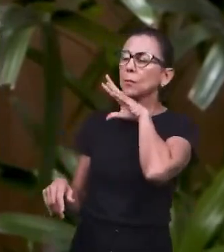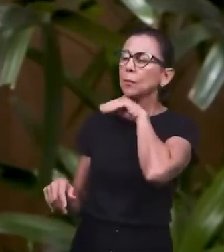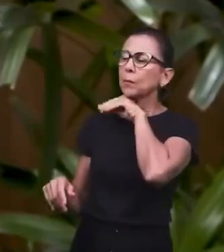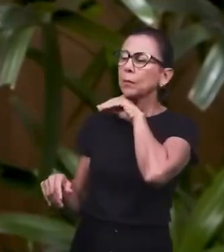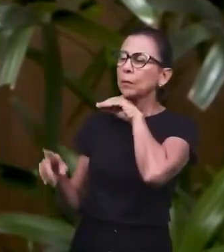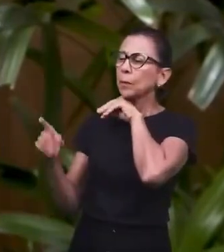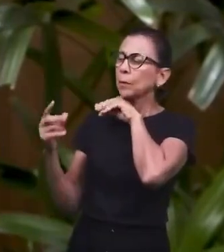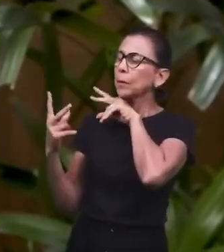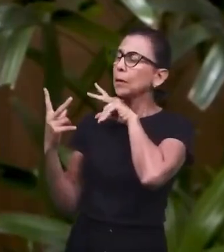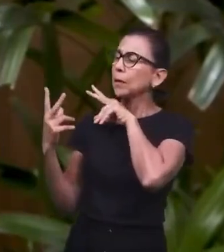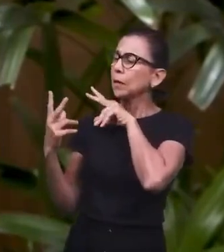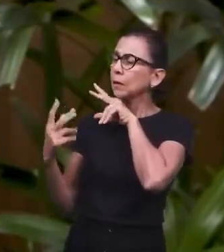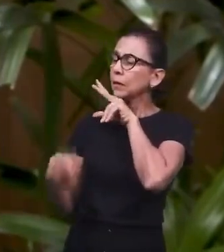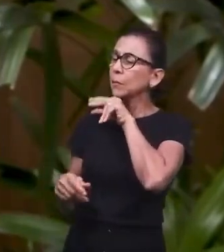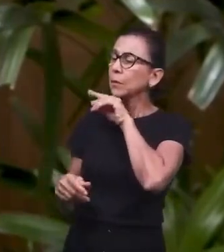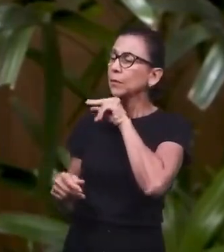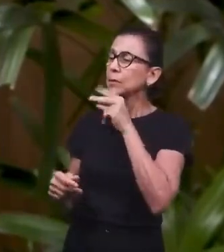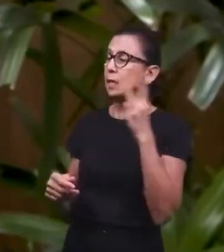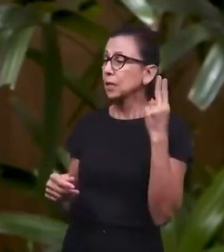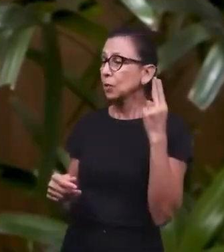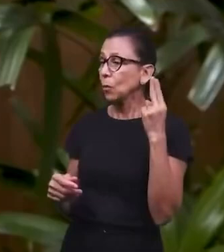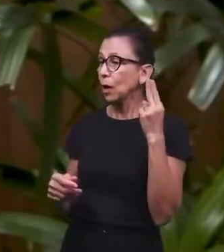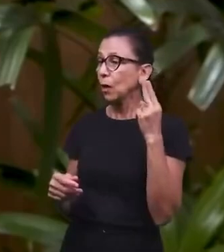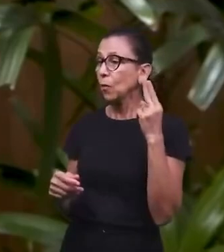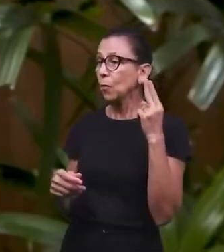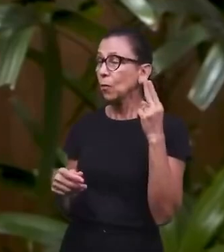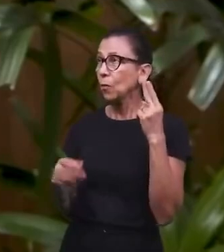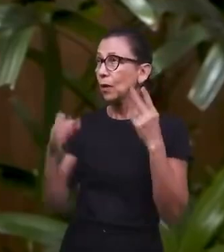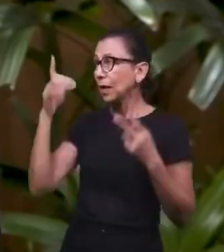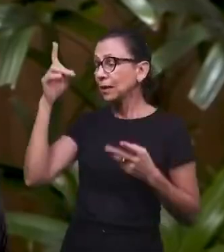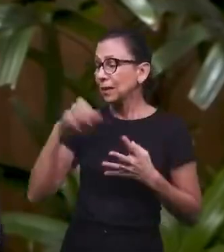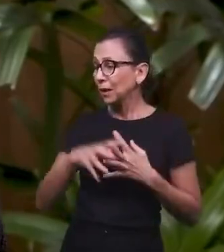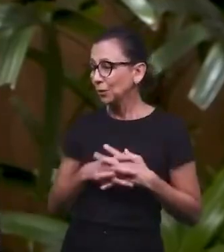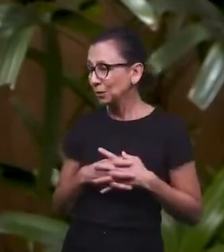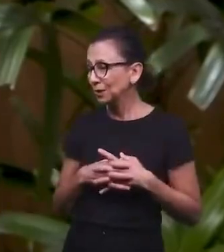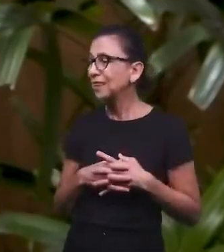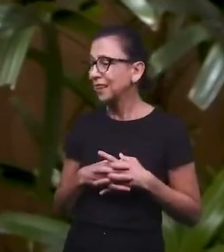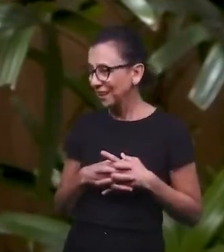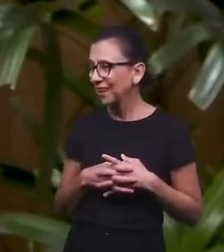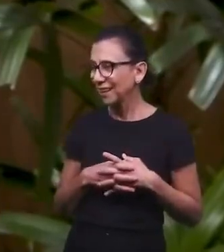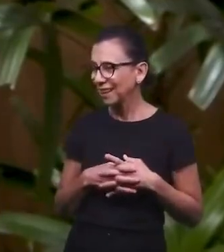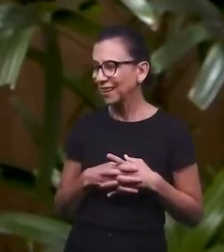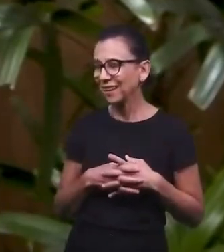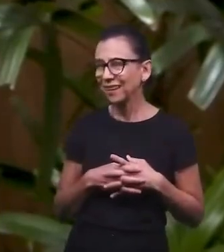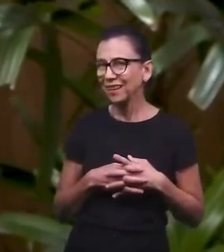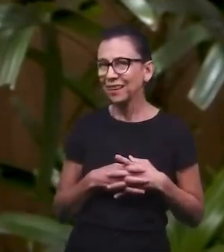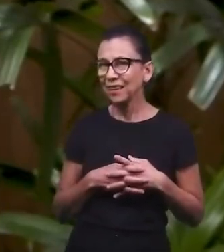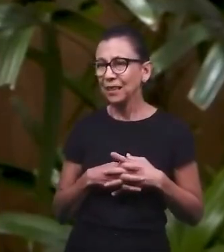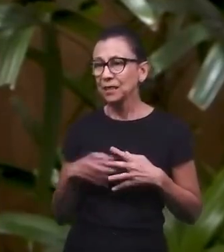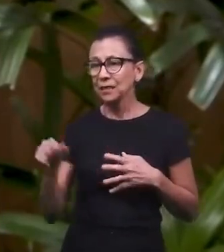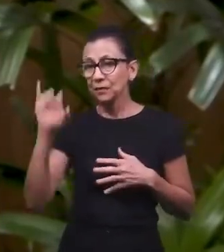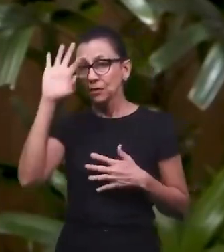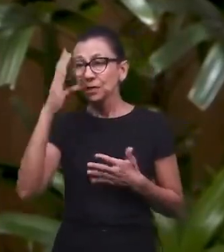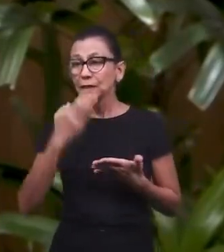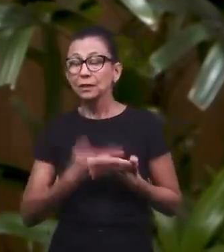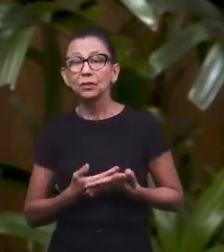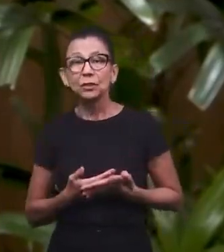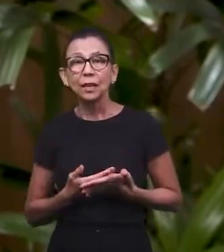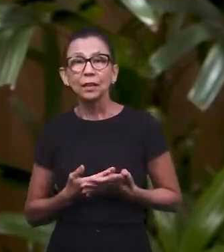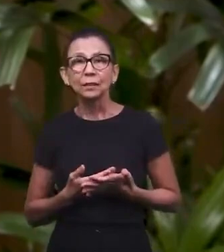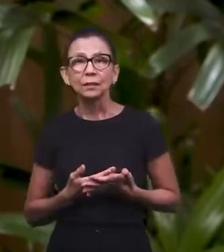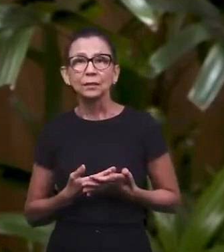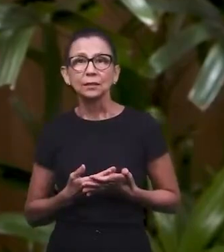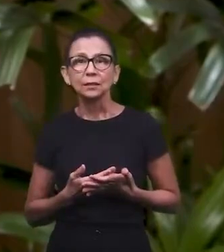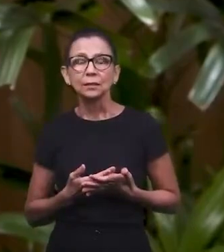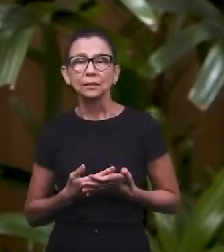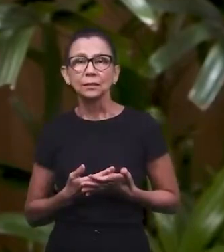na incredulidade porque ele opera na in na incredulidade porque se você acreditasse em Deus você não tava dando ouvido a ele mas ele